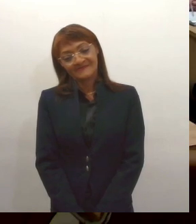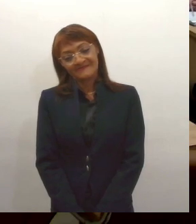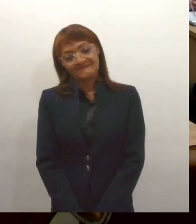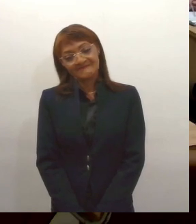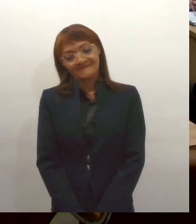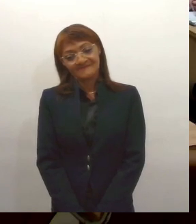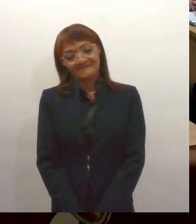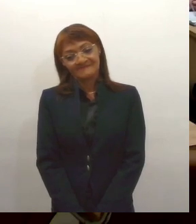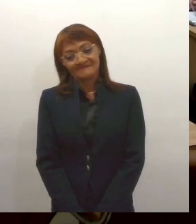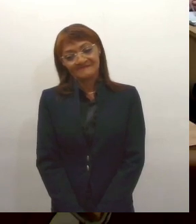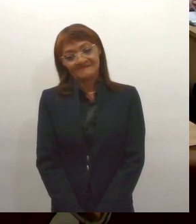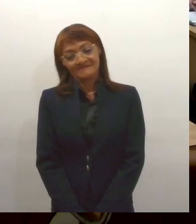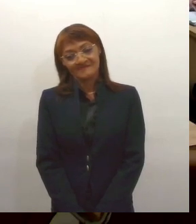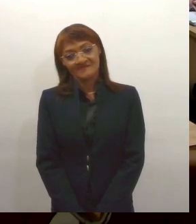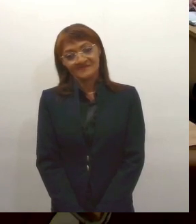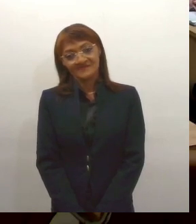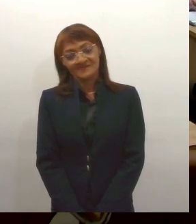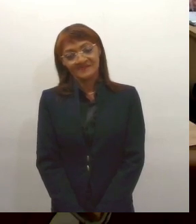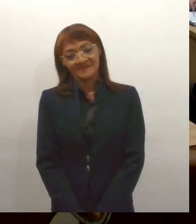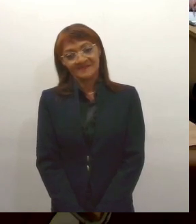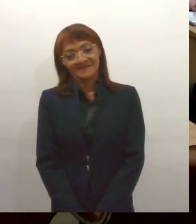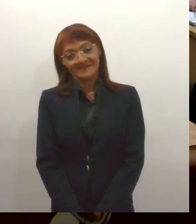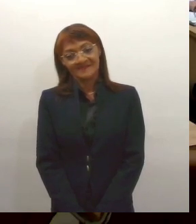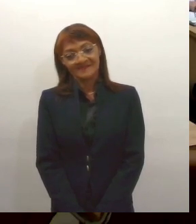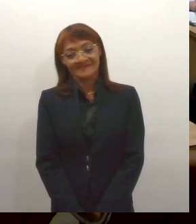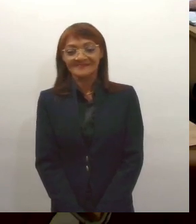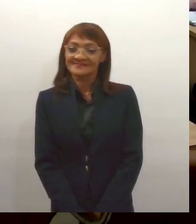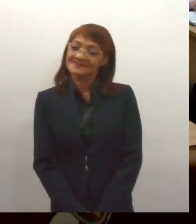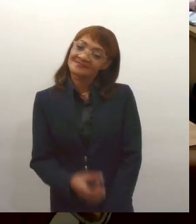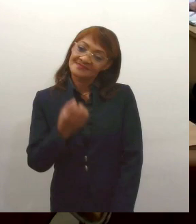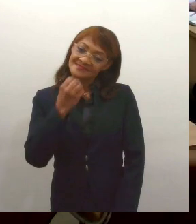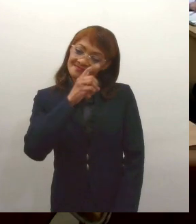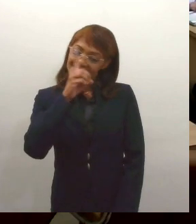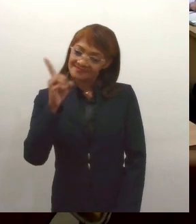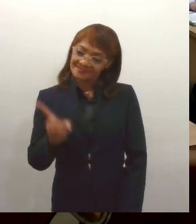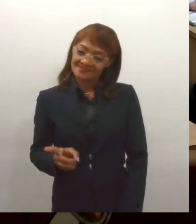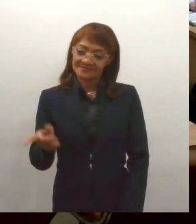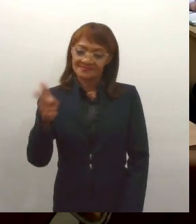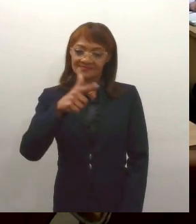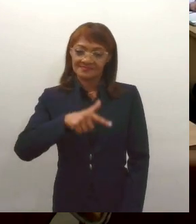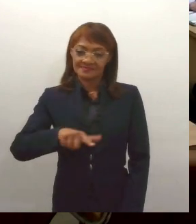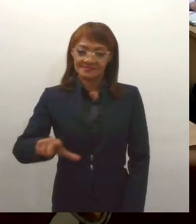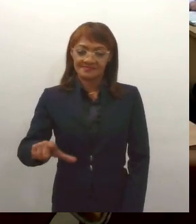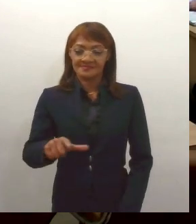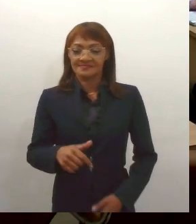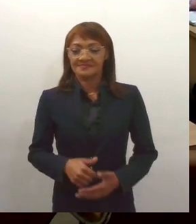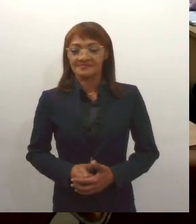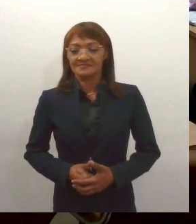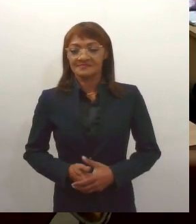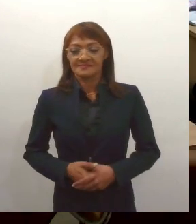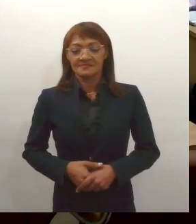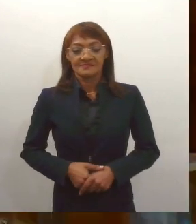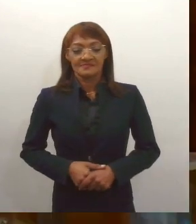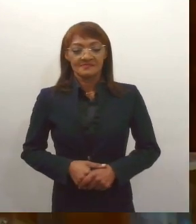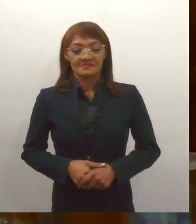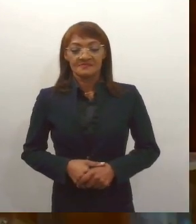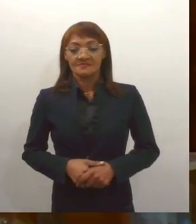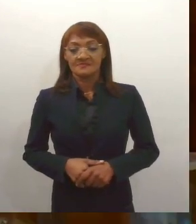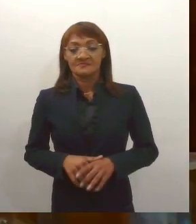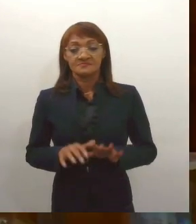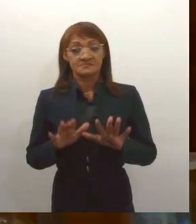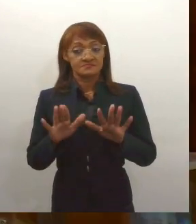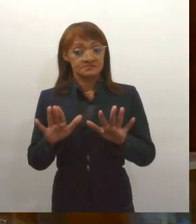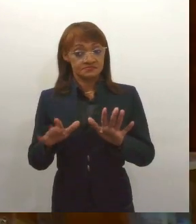desabafou Bom dia novamente eh só para finalizar né porque